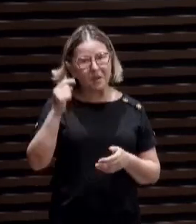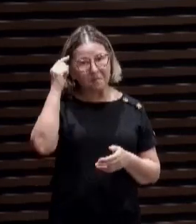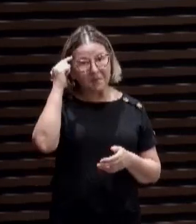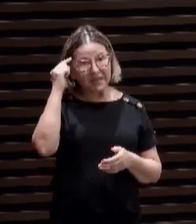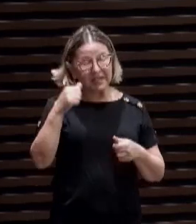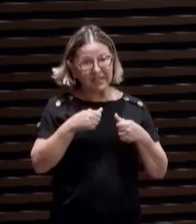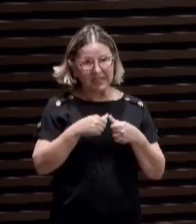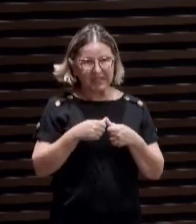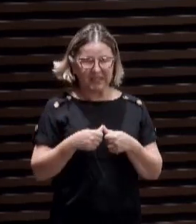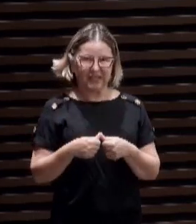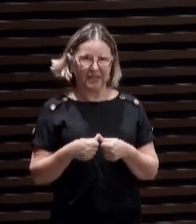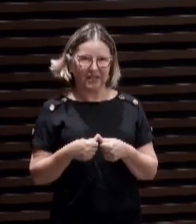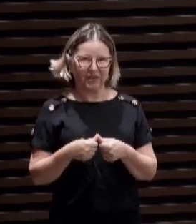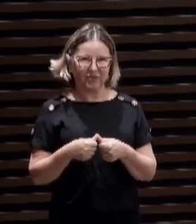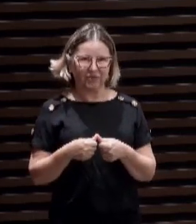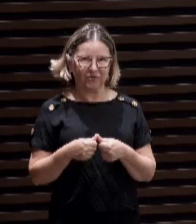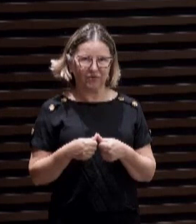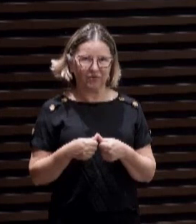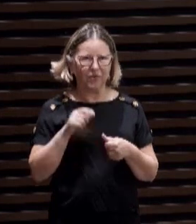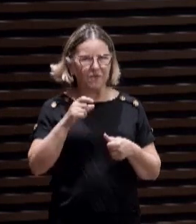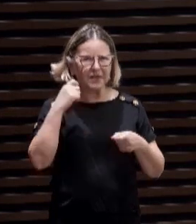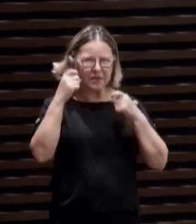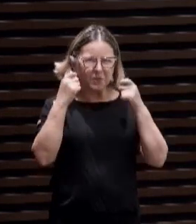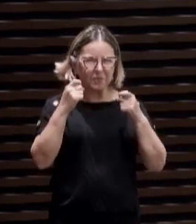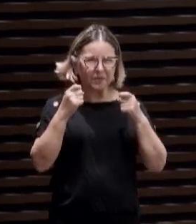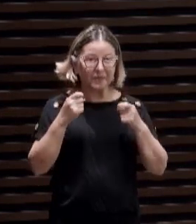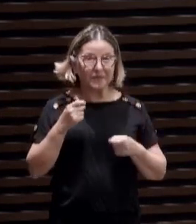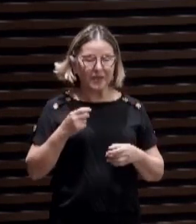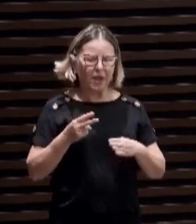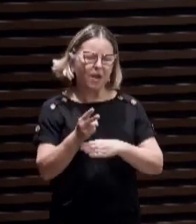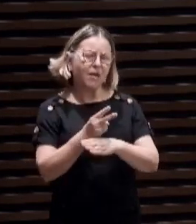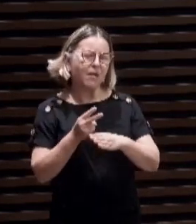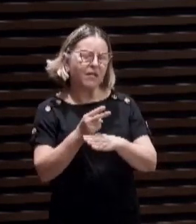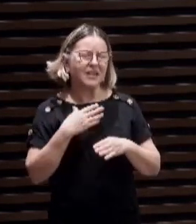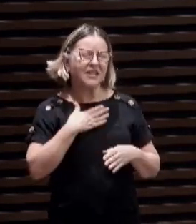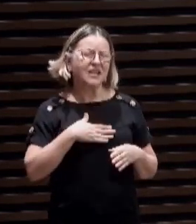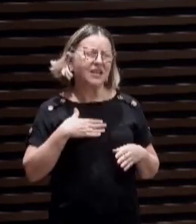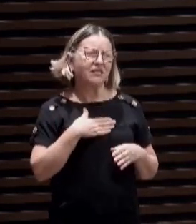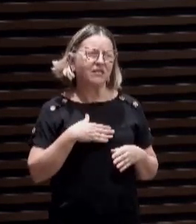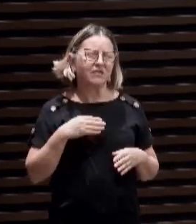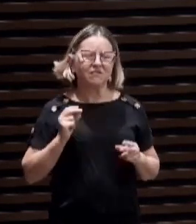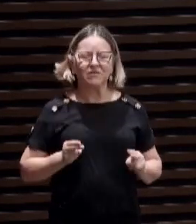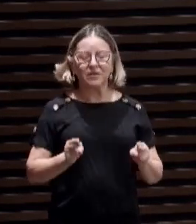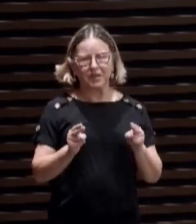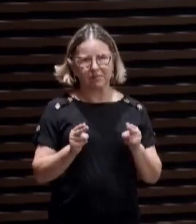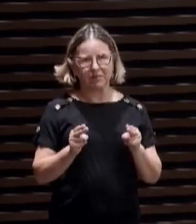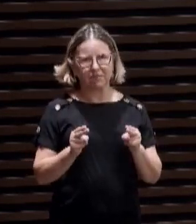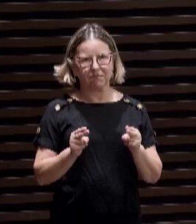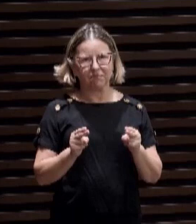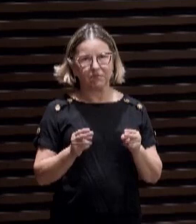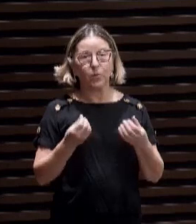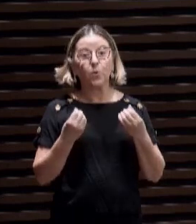tem chamado a sua atenção. Prazer, busca por satisfação. Como está o seu dia a